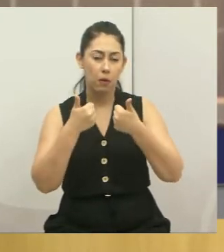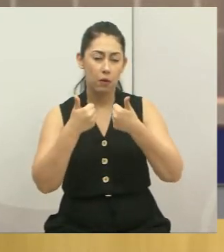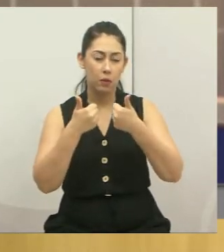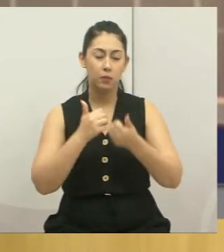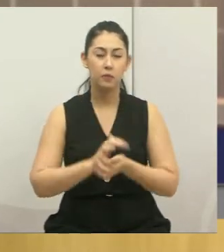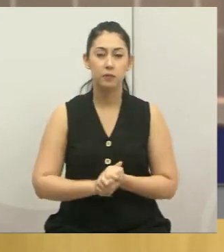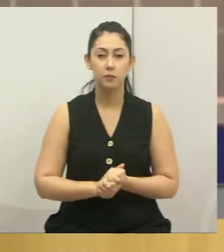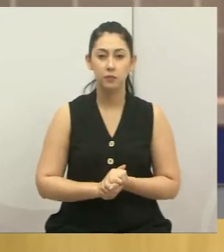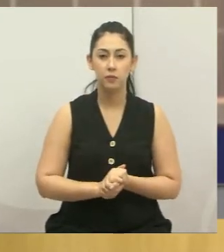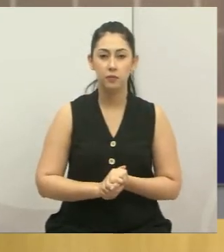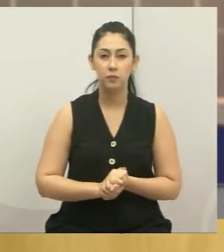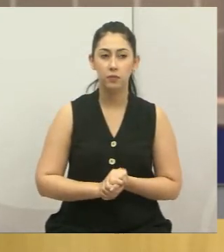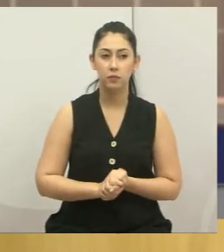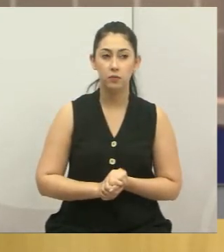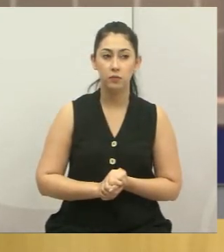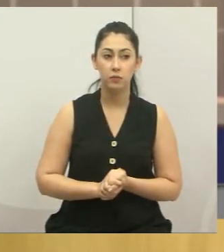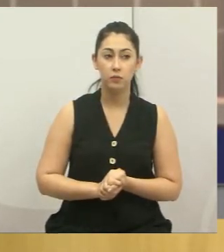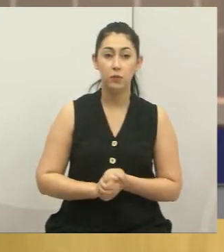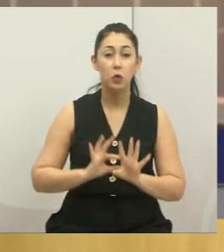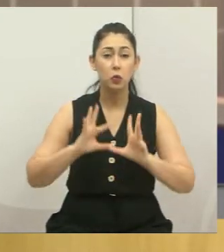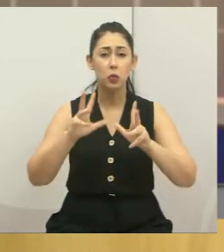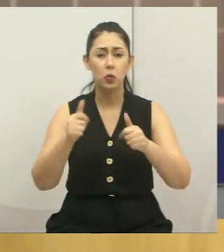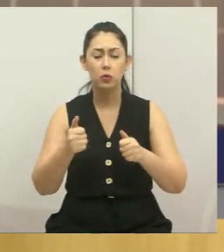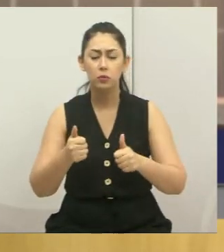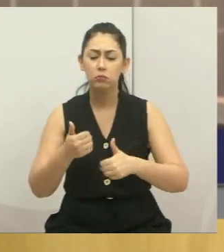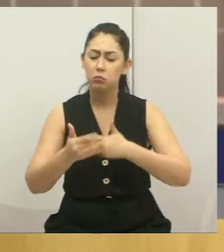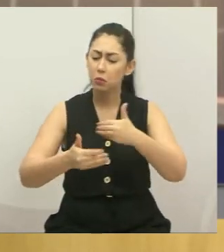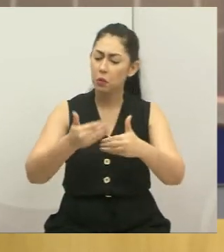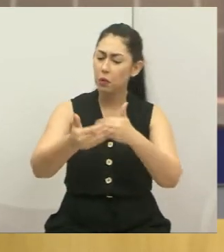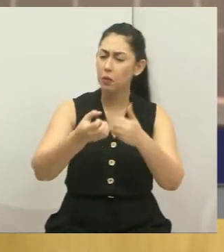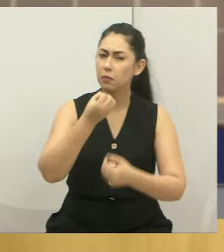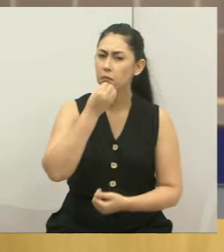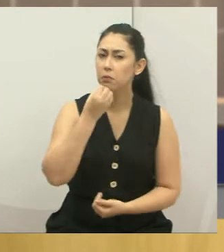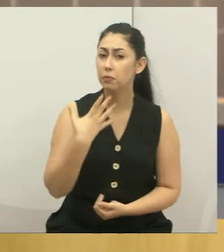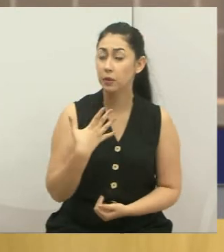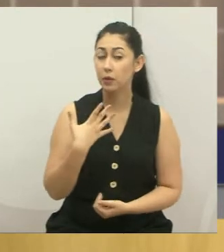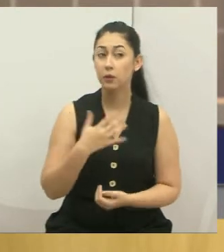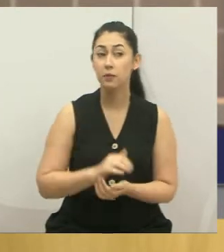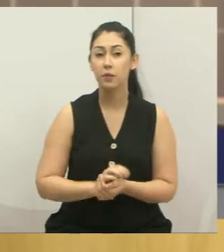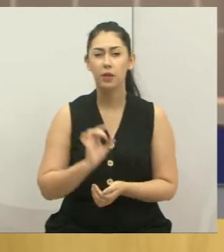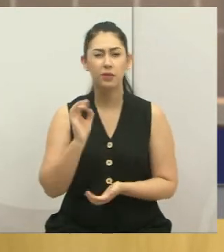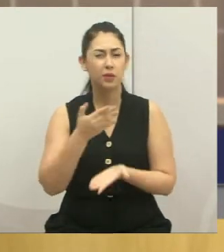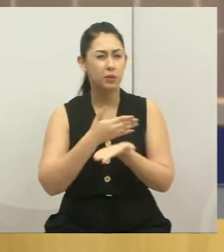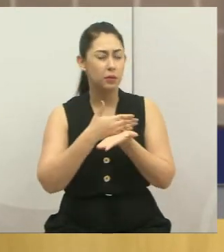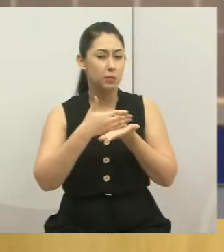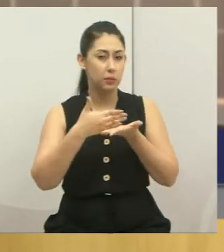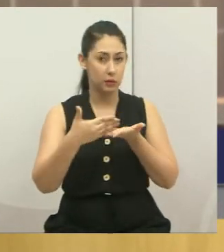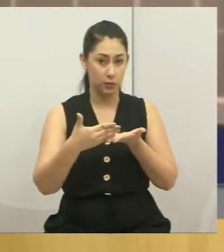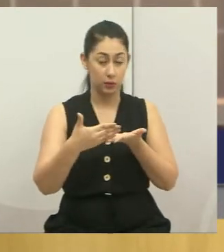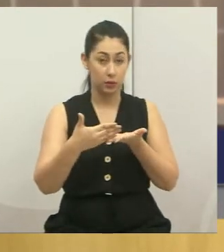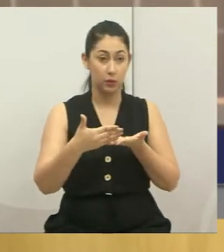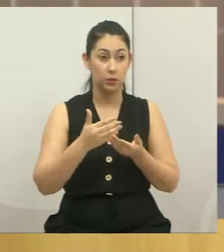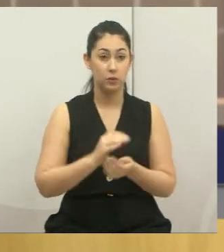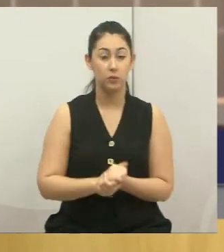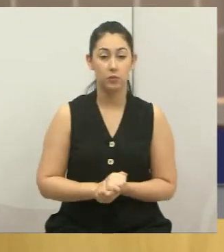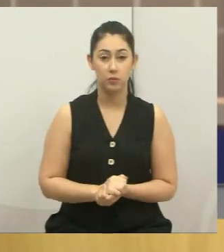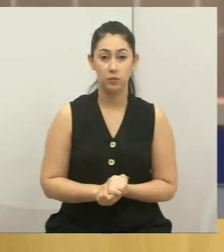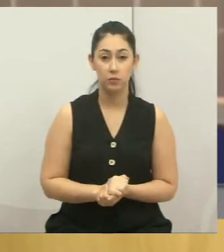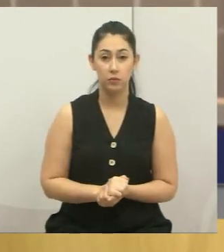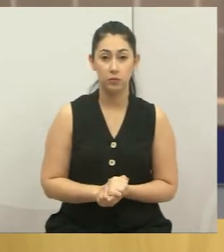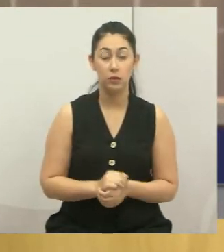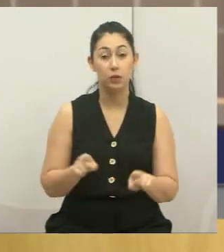e que tudo se realize da melhor maneira, e é só o início do trabalho, né? E envolvendo